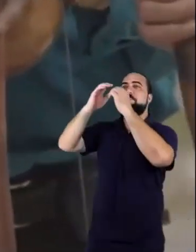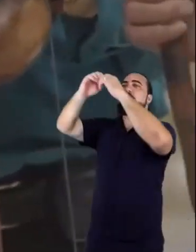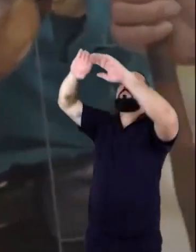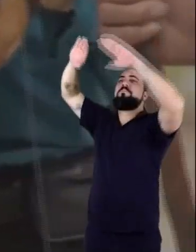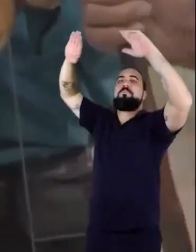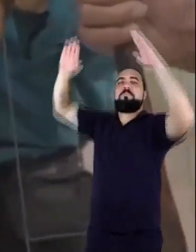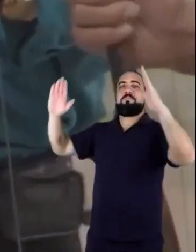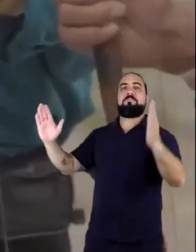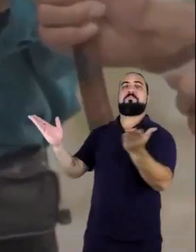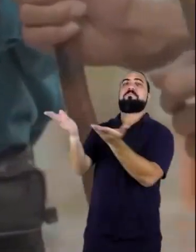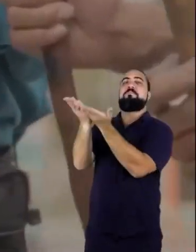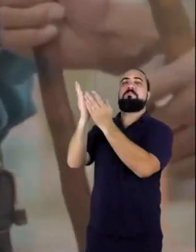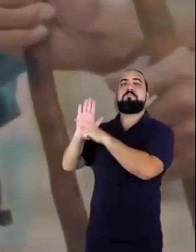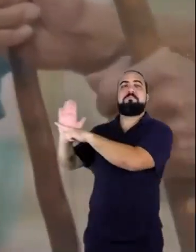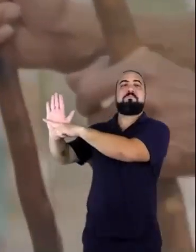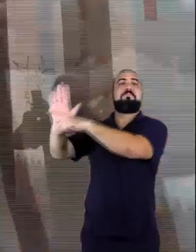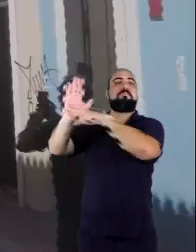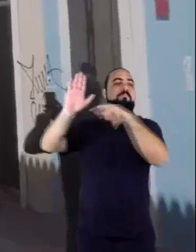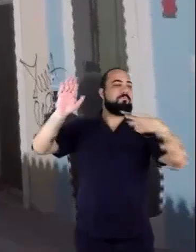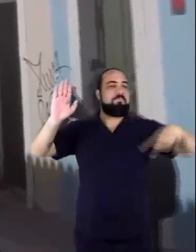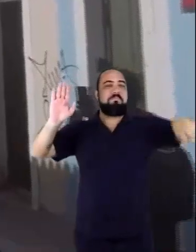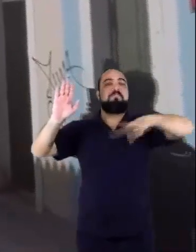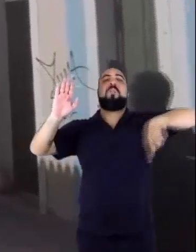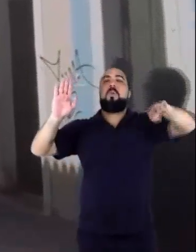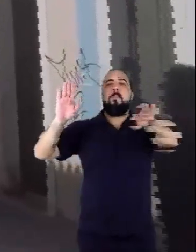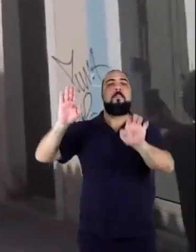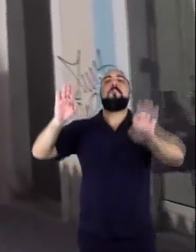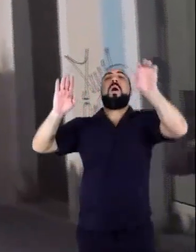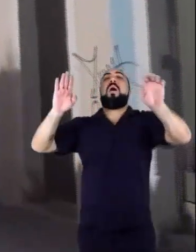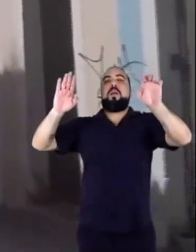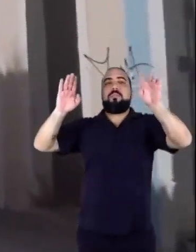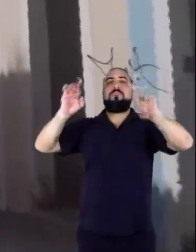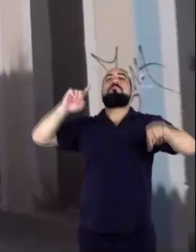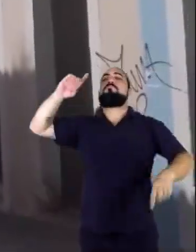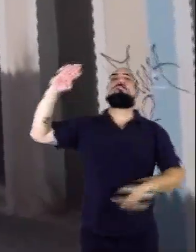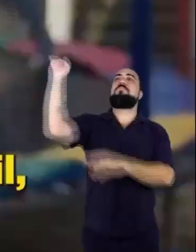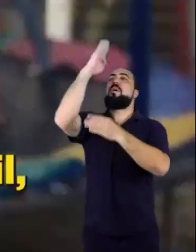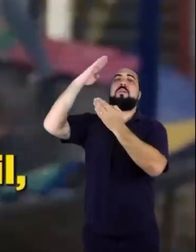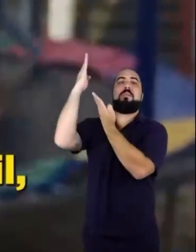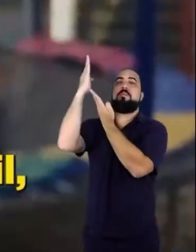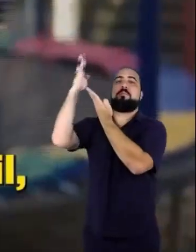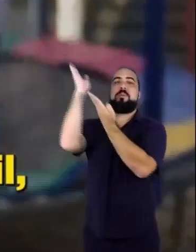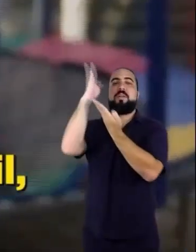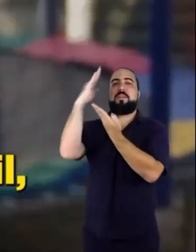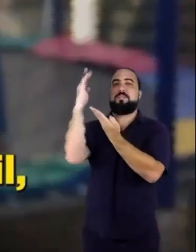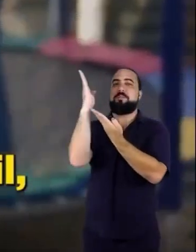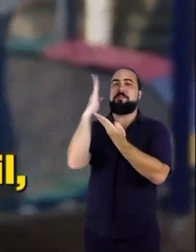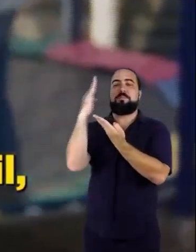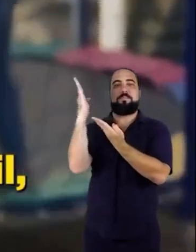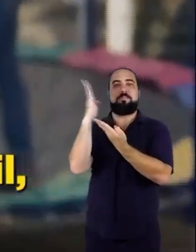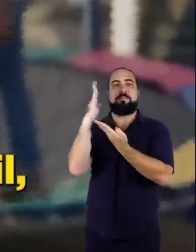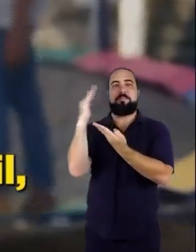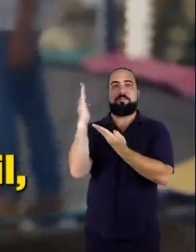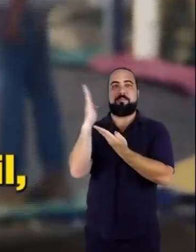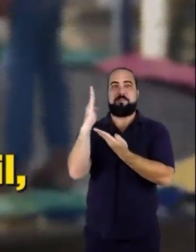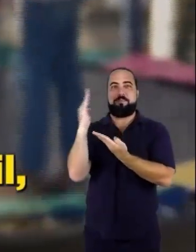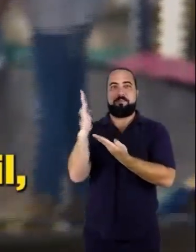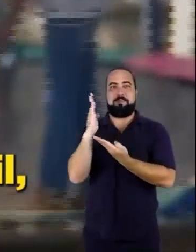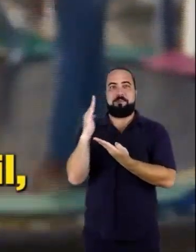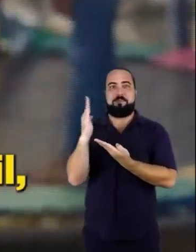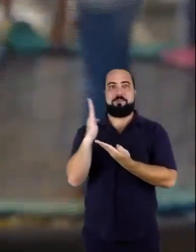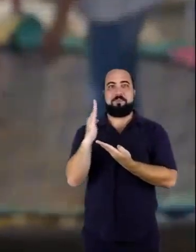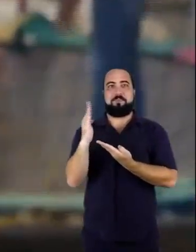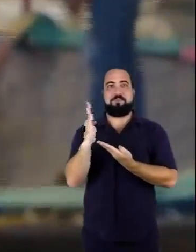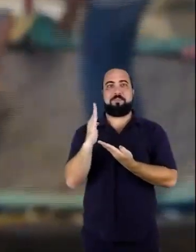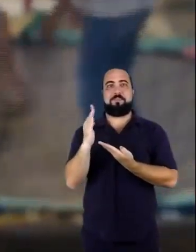Terra tourada entre outras milas do Brasil P amada dos filhos deses SAS